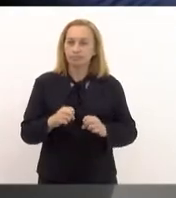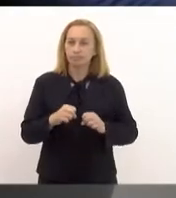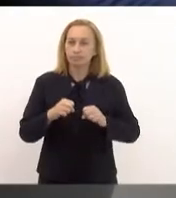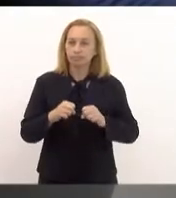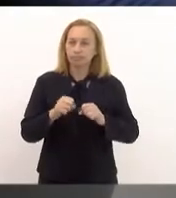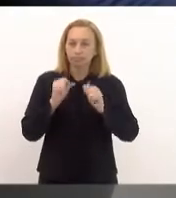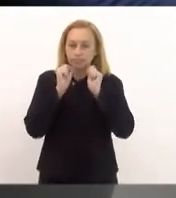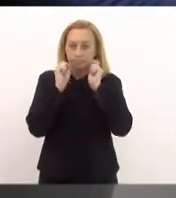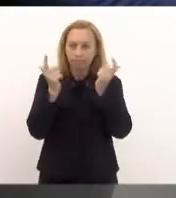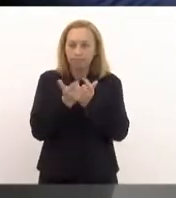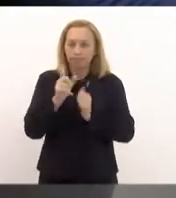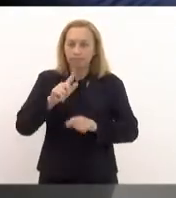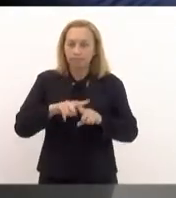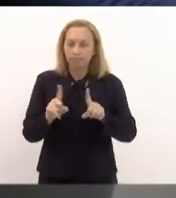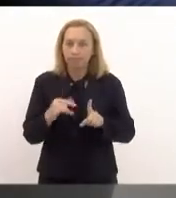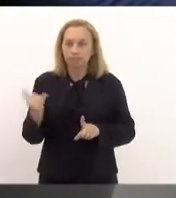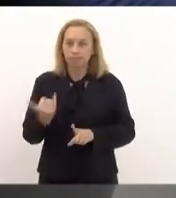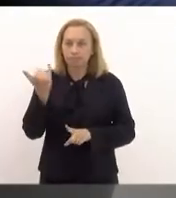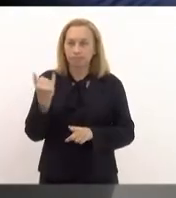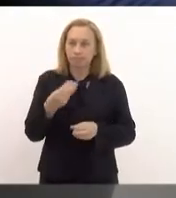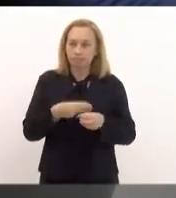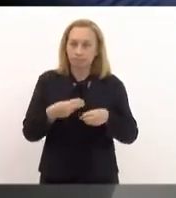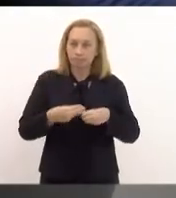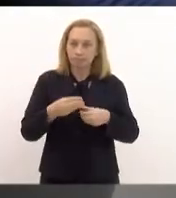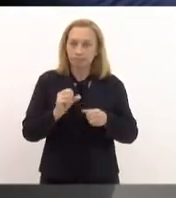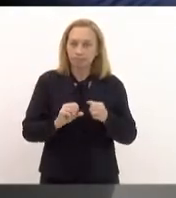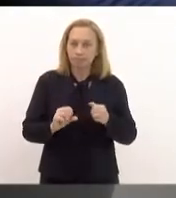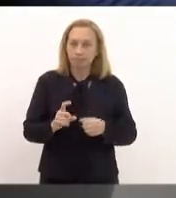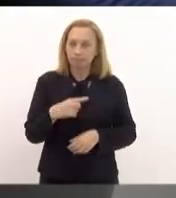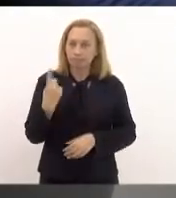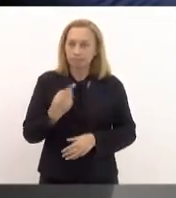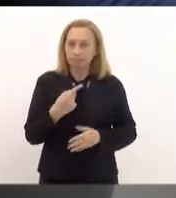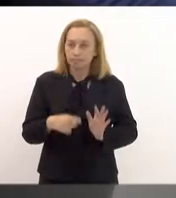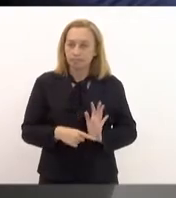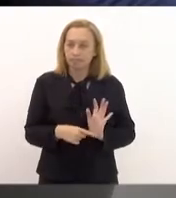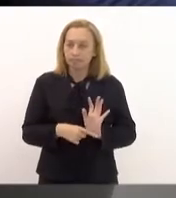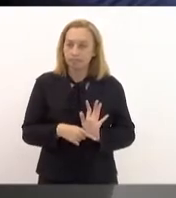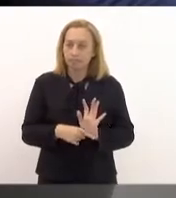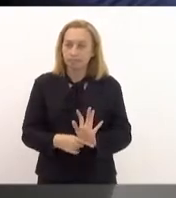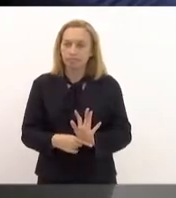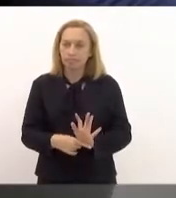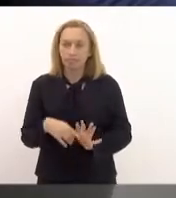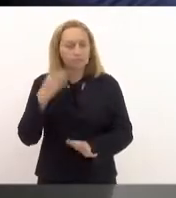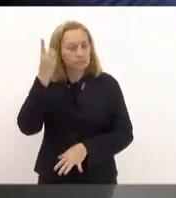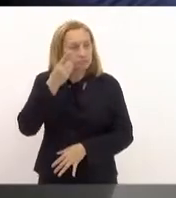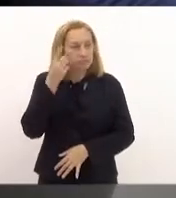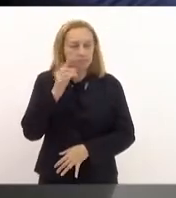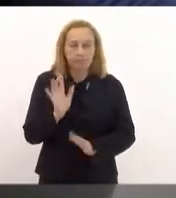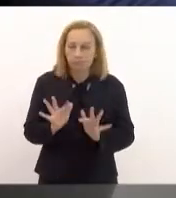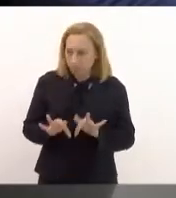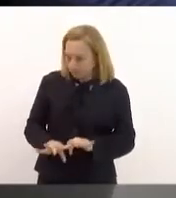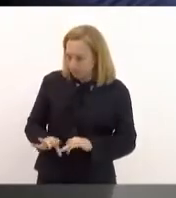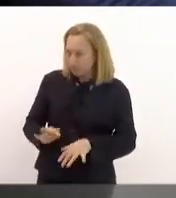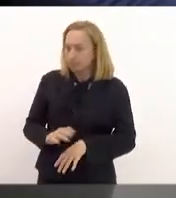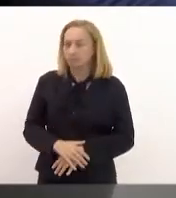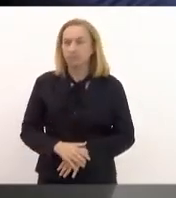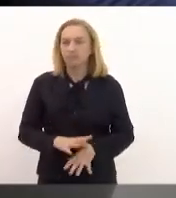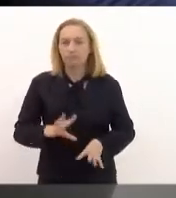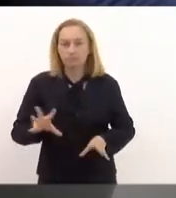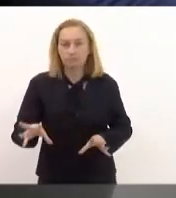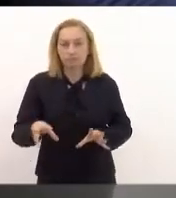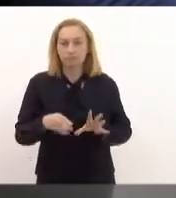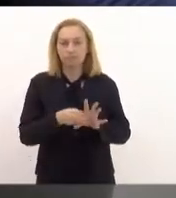Legislativa. Mas é importante que os municípios façam isso. Nós estamos colaborando, deputado, vou procurar concluir, por favor, com a